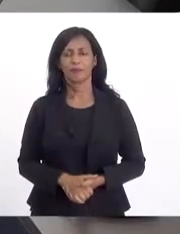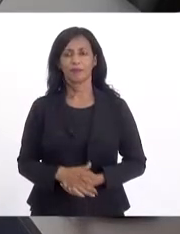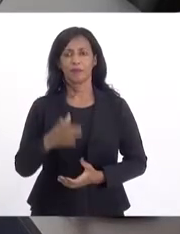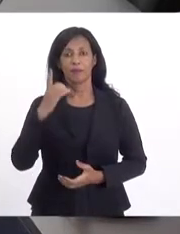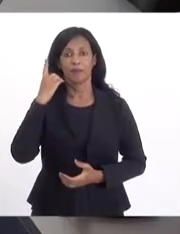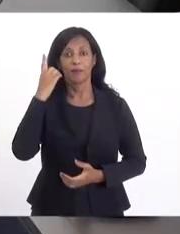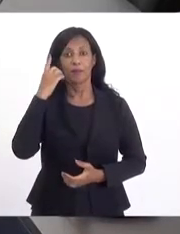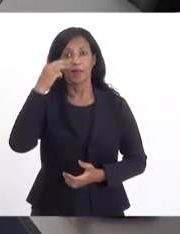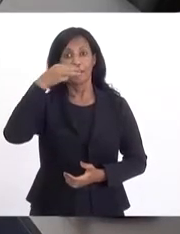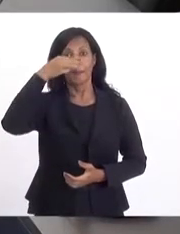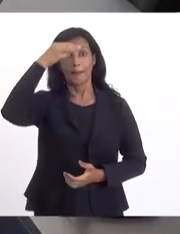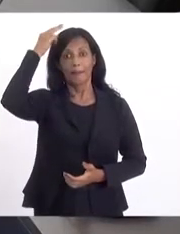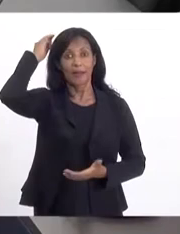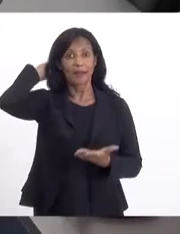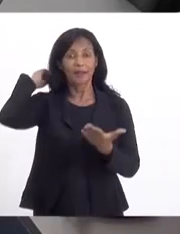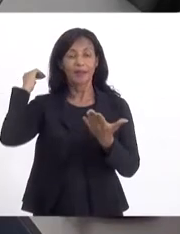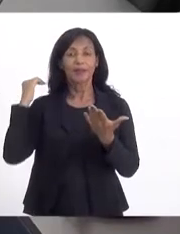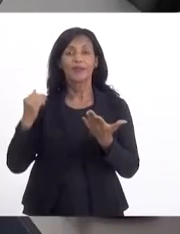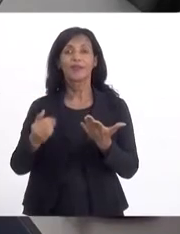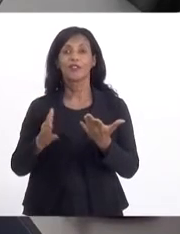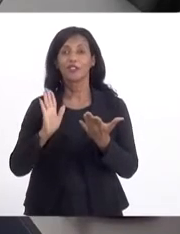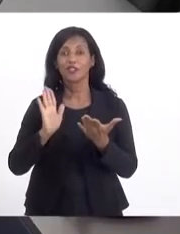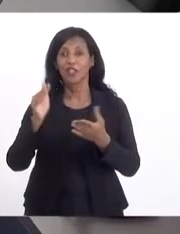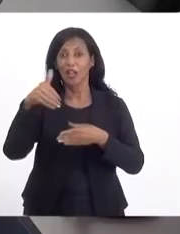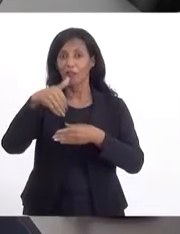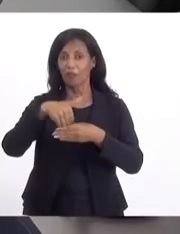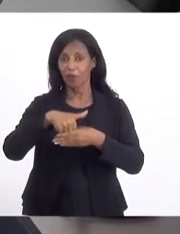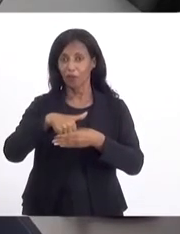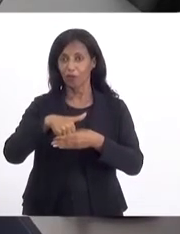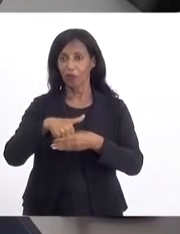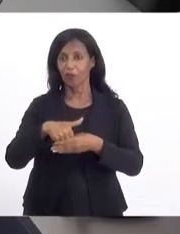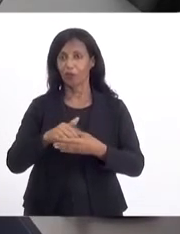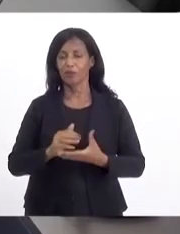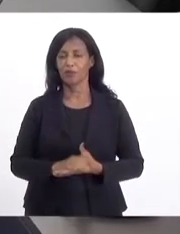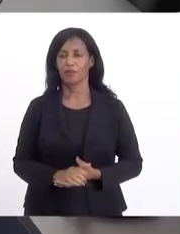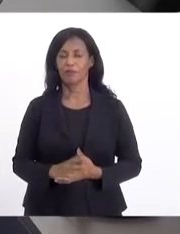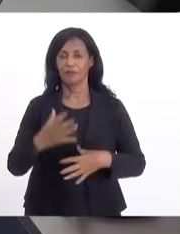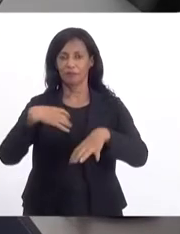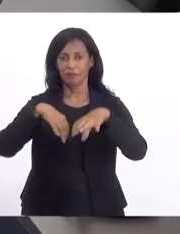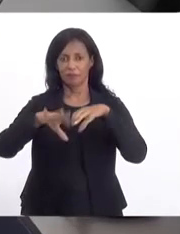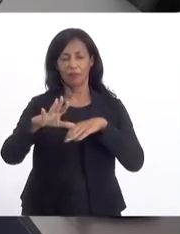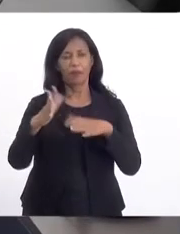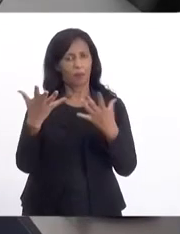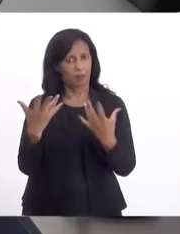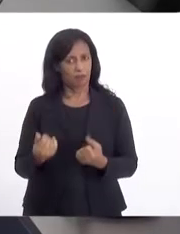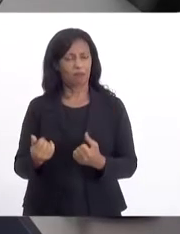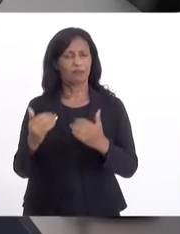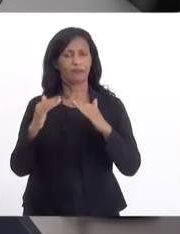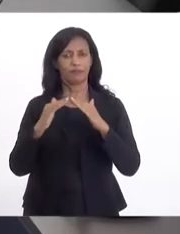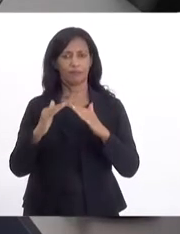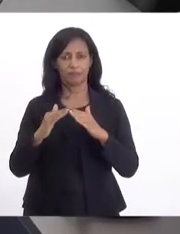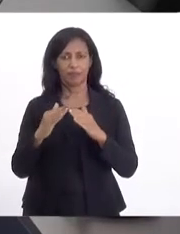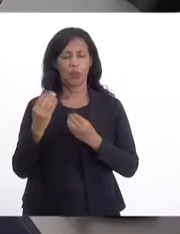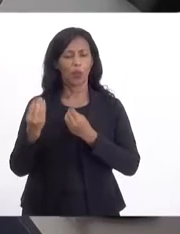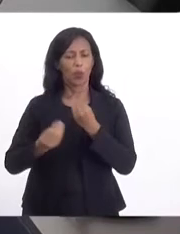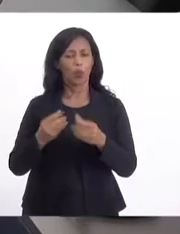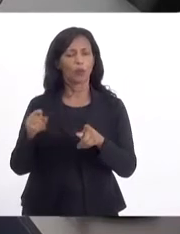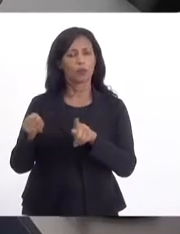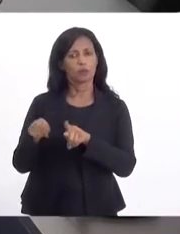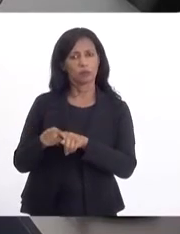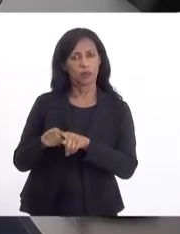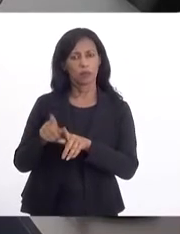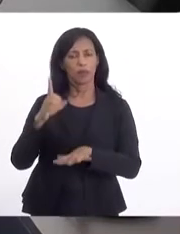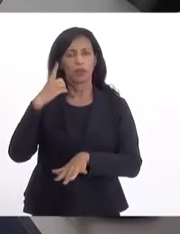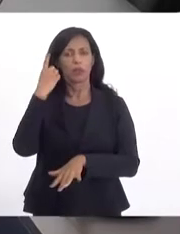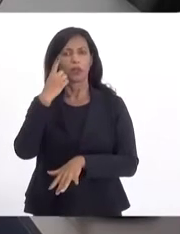Deputado Márcio Pacheco já votou remotamente de forma favorável. como também já votou